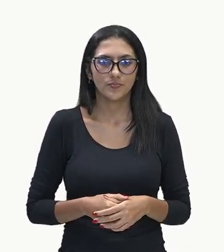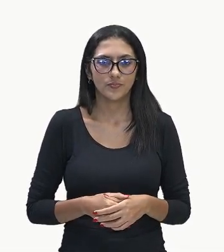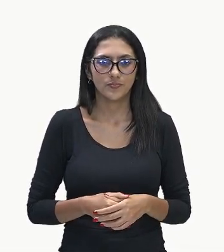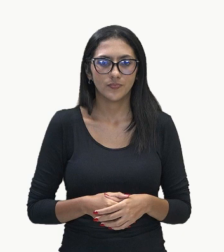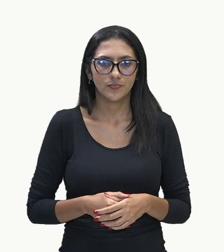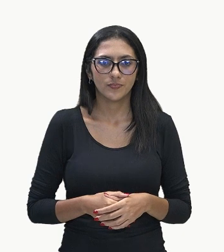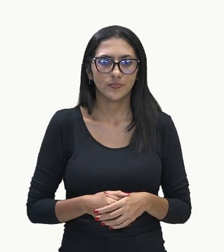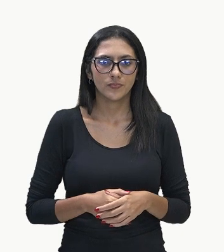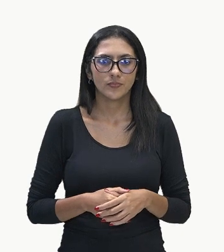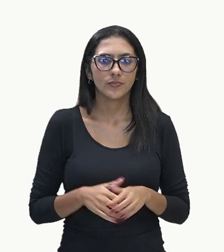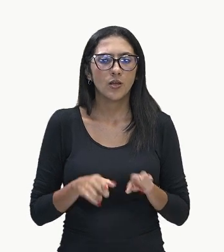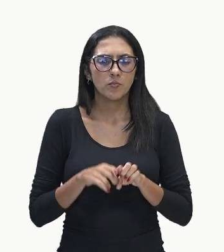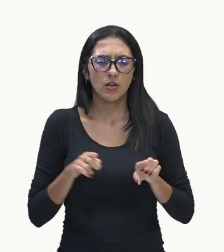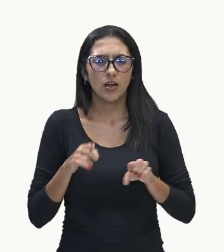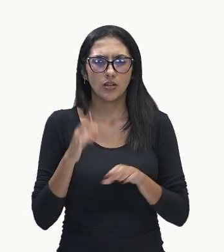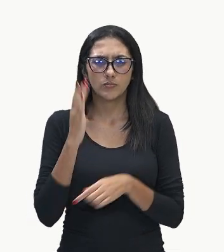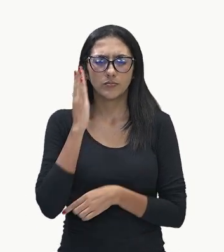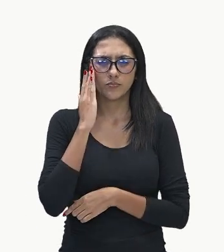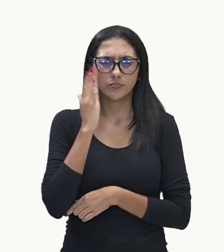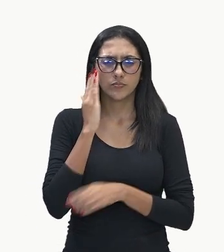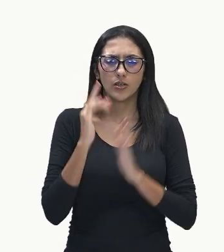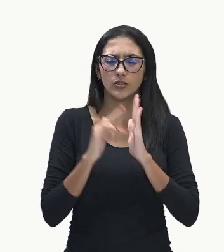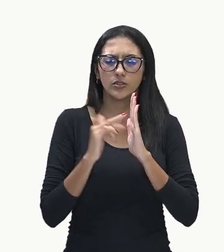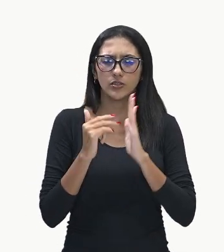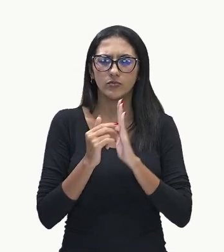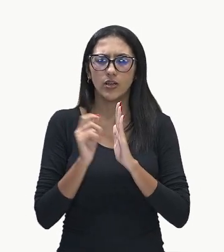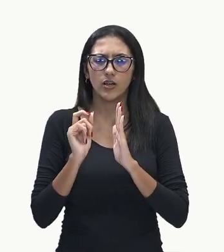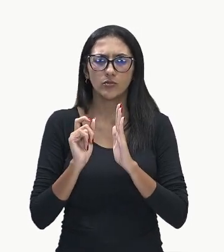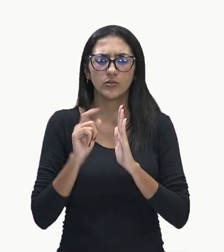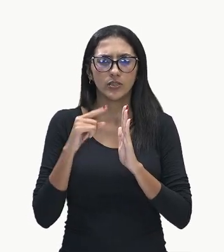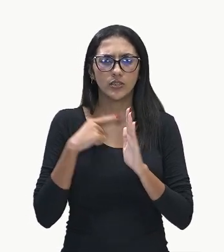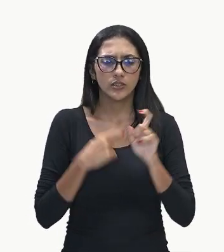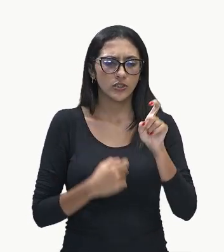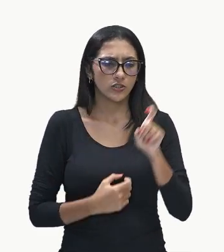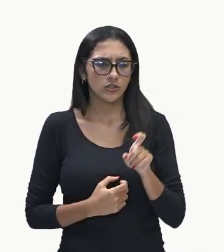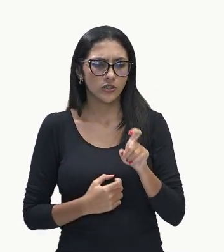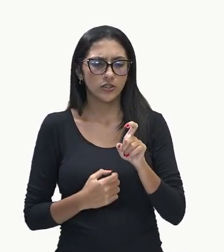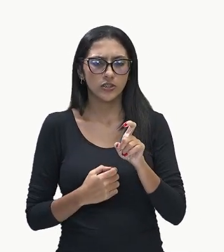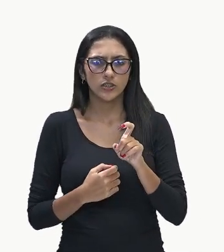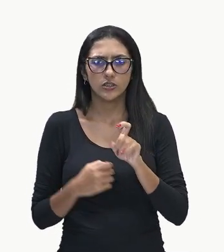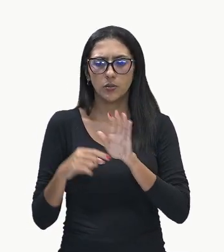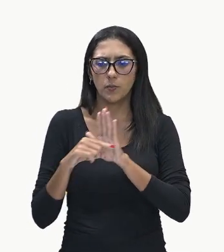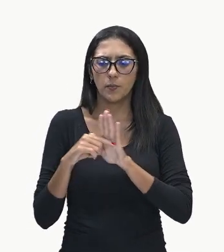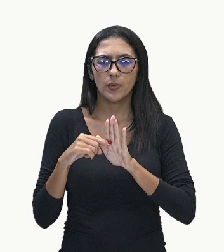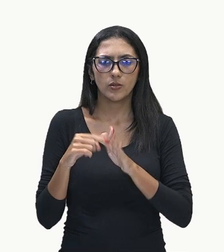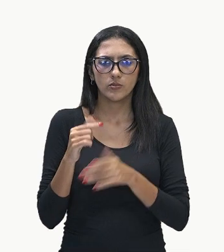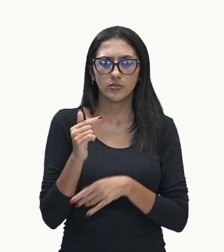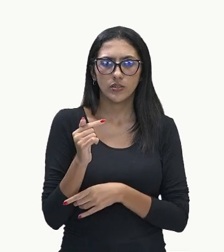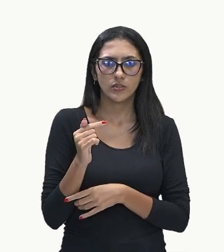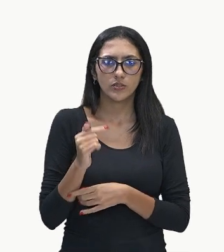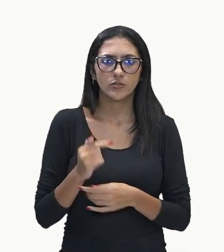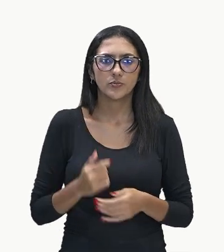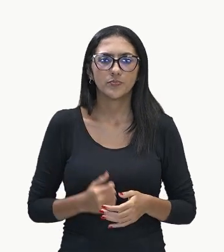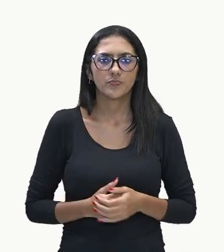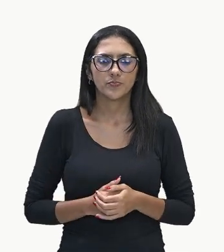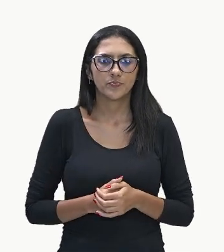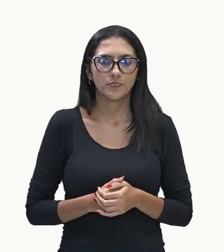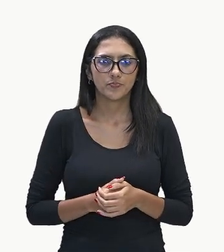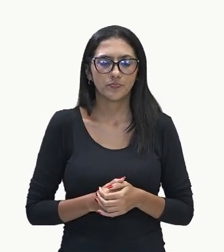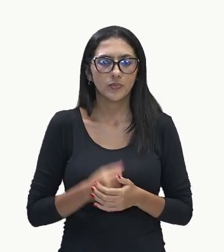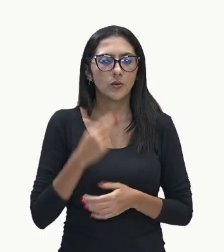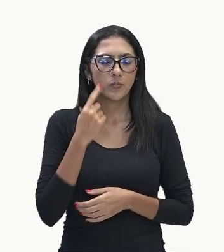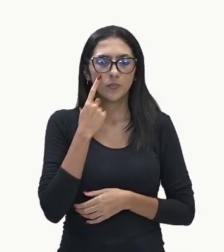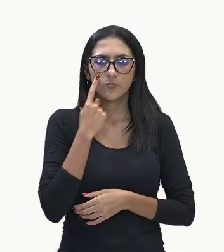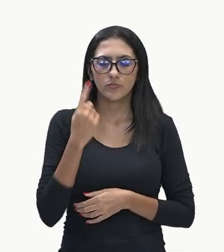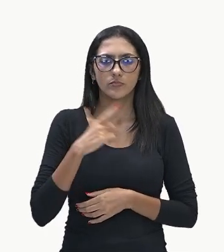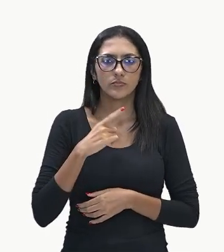esse x igual a menos 7? Significa o seguinte, que se você pegar o menos 7, colocar aqui no